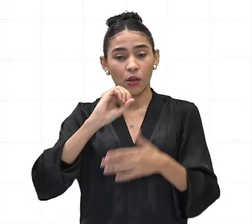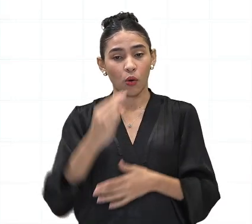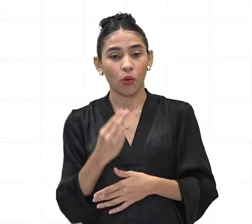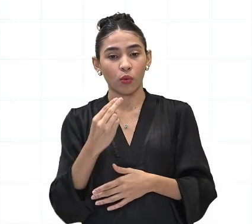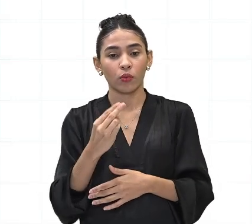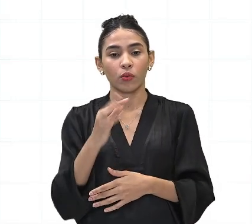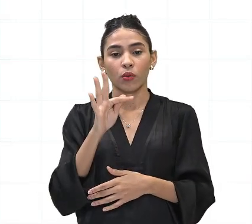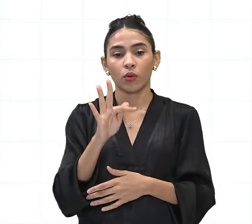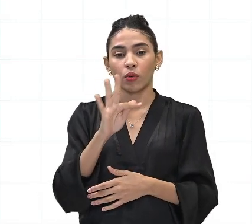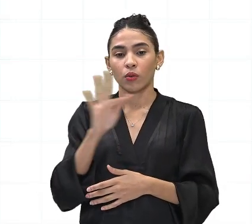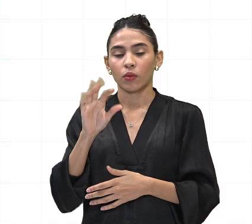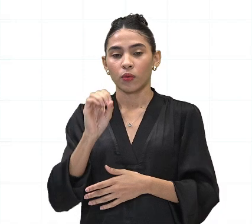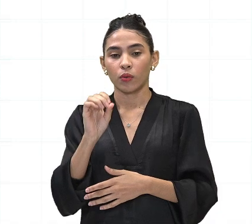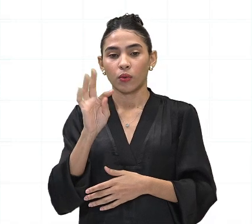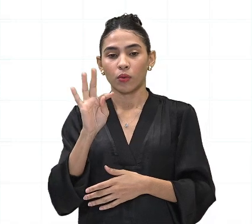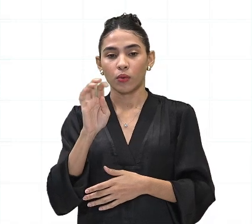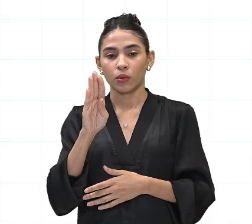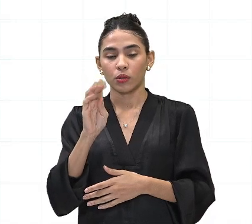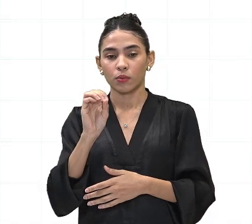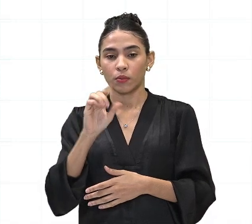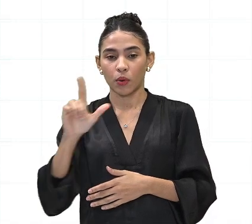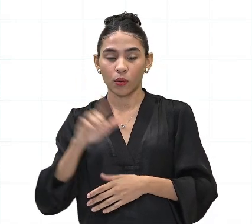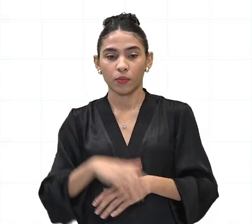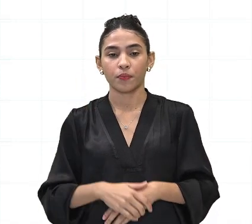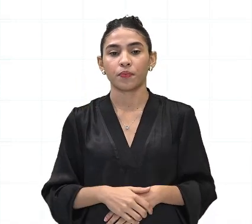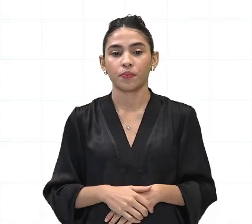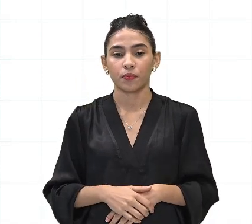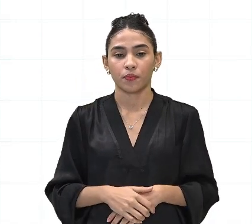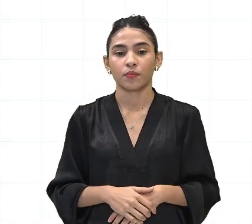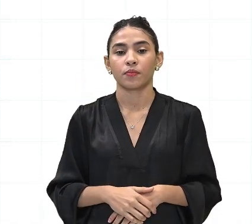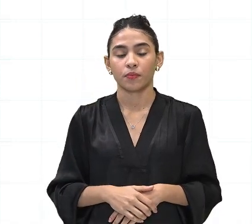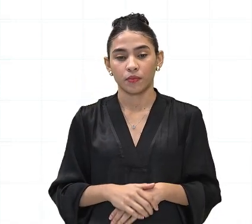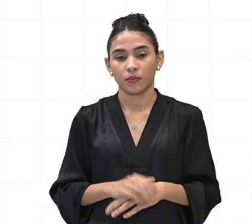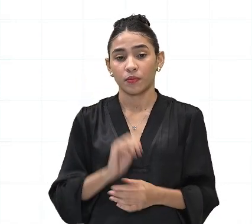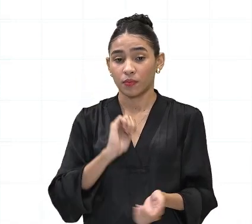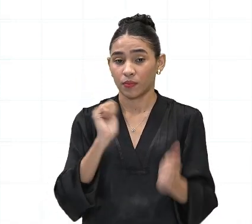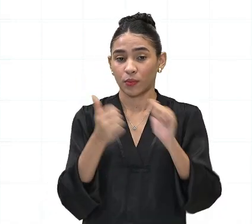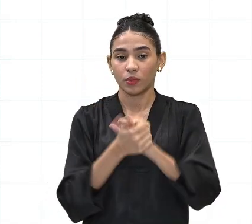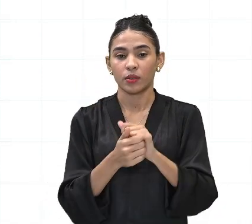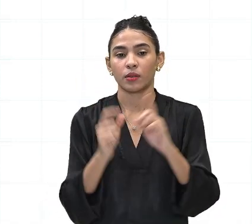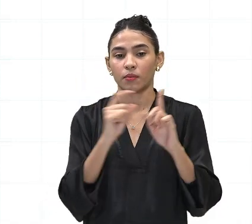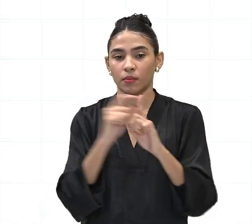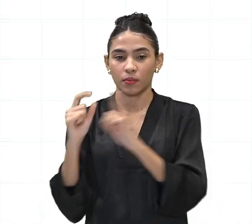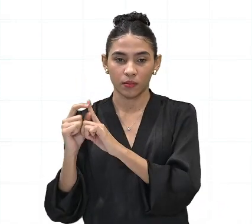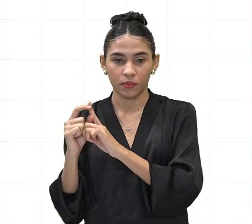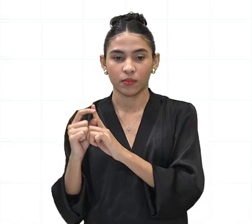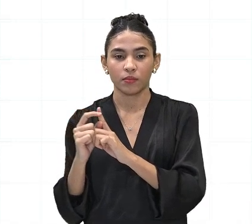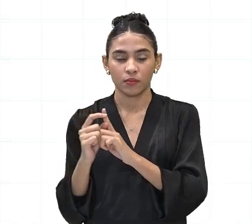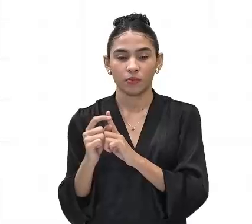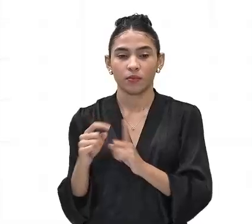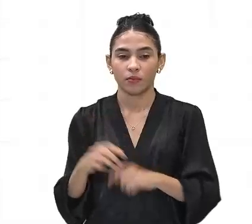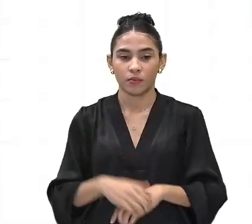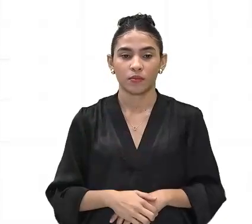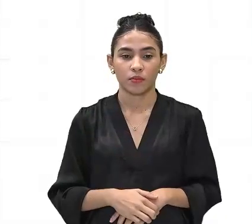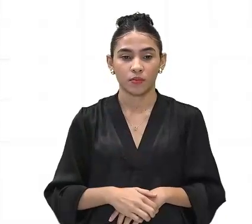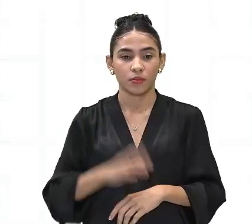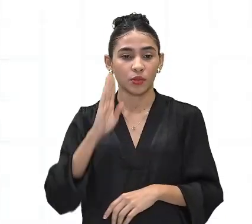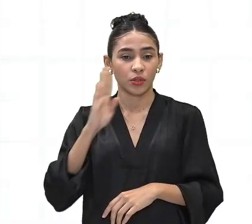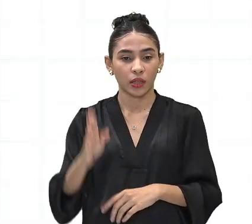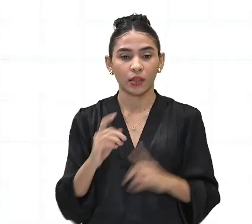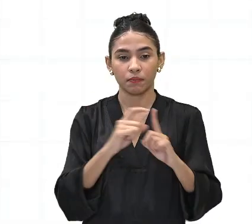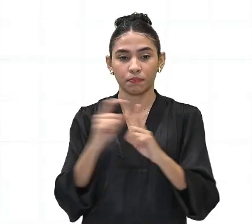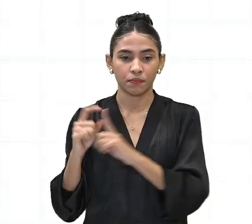leader, que virou líder, e futebol, que virou futebol nessa adaptação direta dos